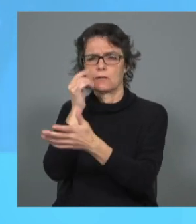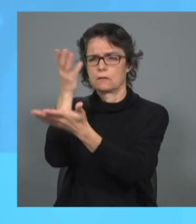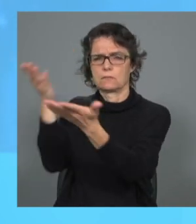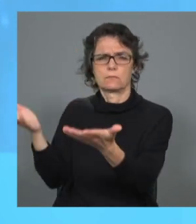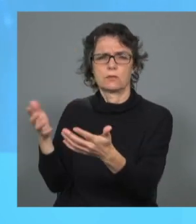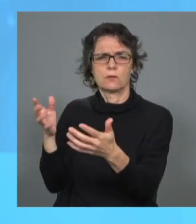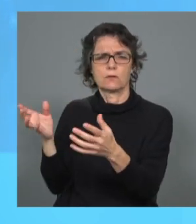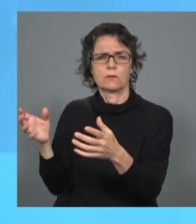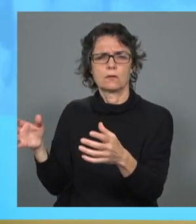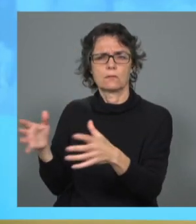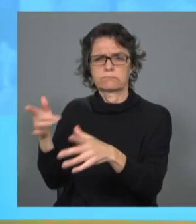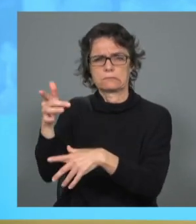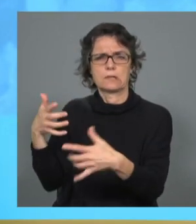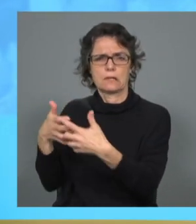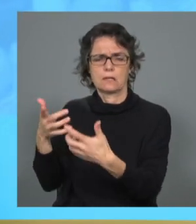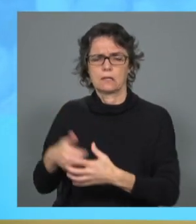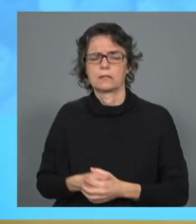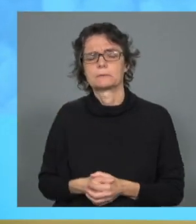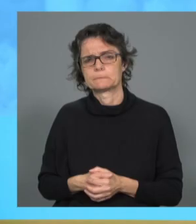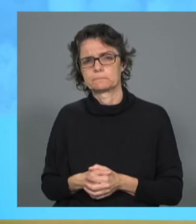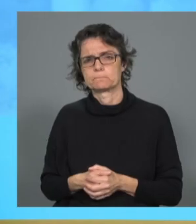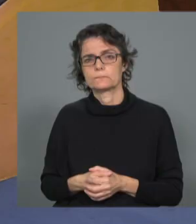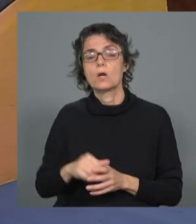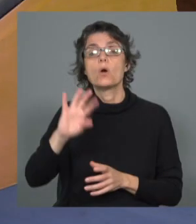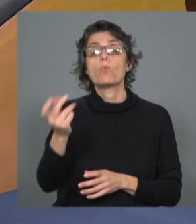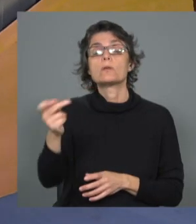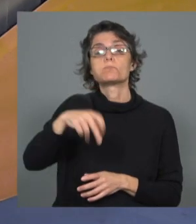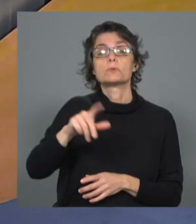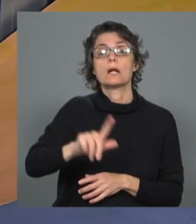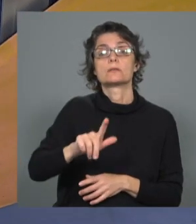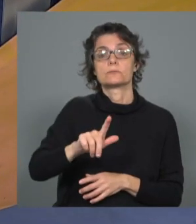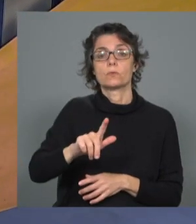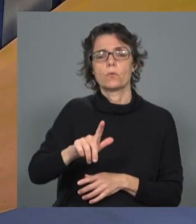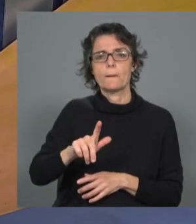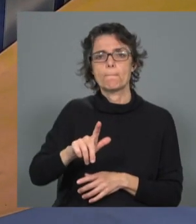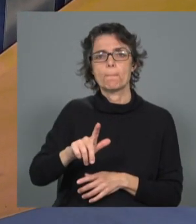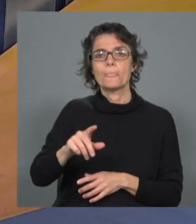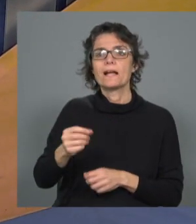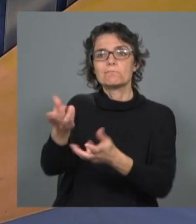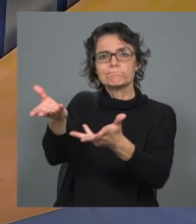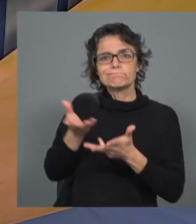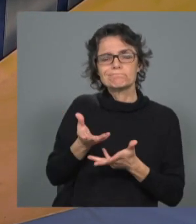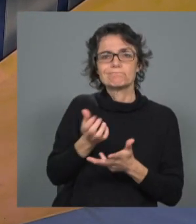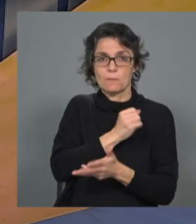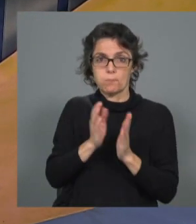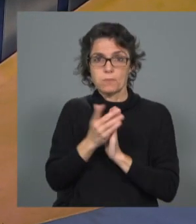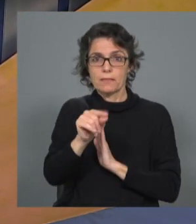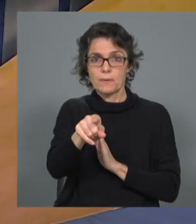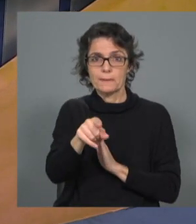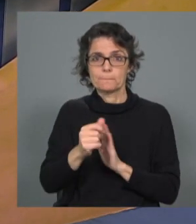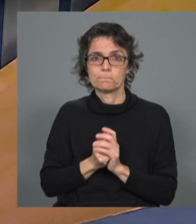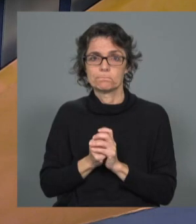combate. O acolhimento depois aqui em Lisboa, de que forma é que aconteceu? Houve um acolhimento também na paróquia? Sim. Nós